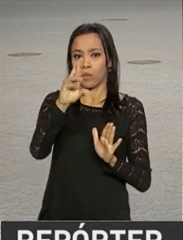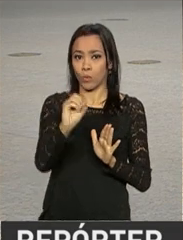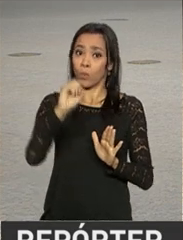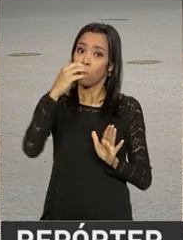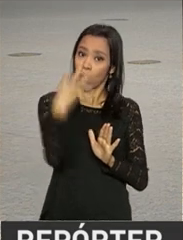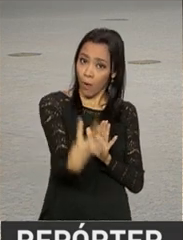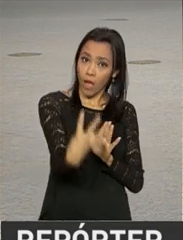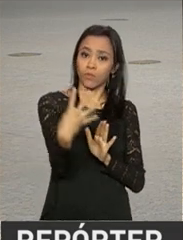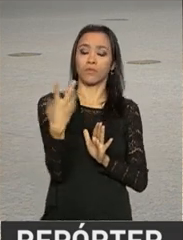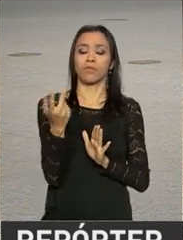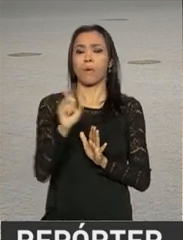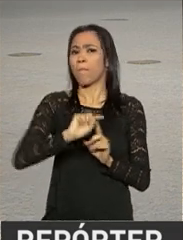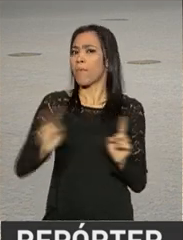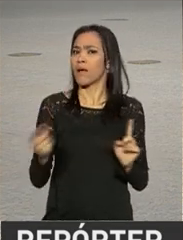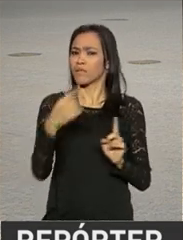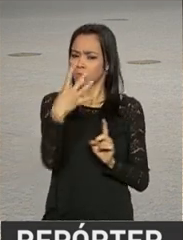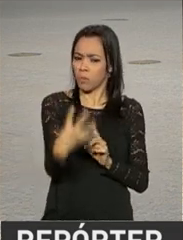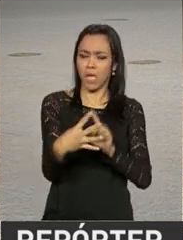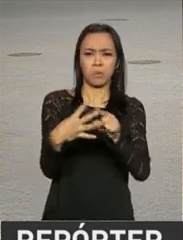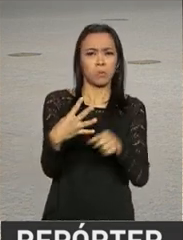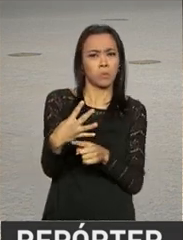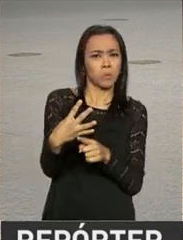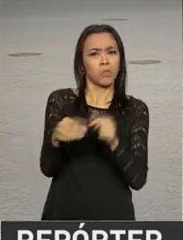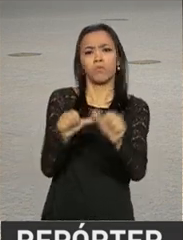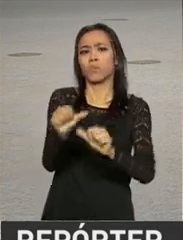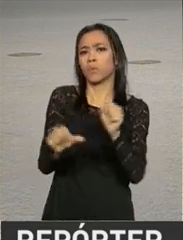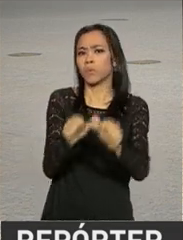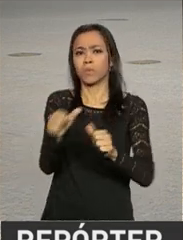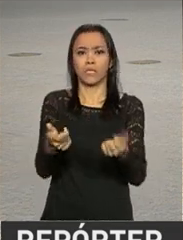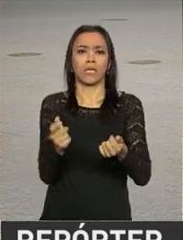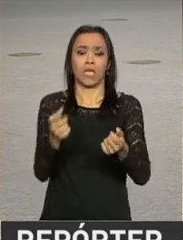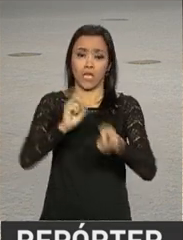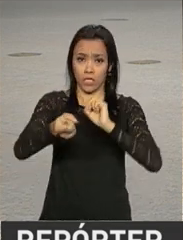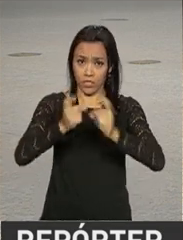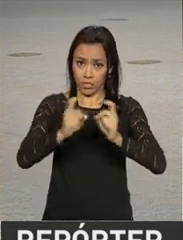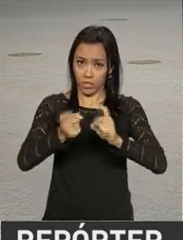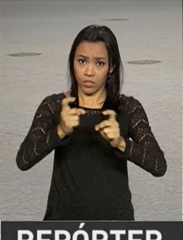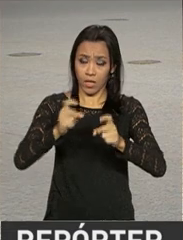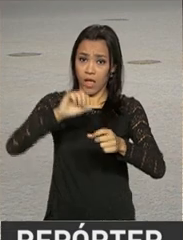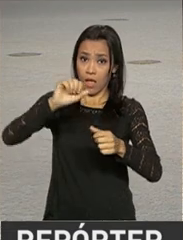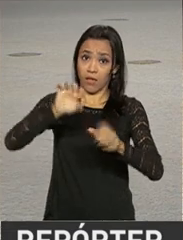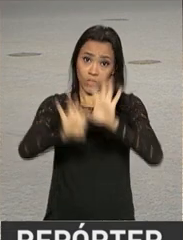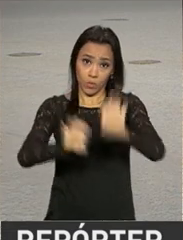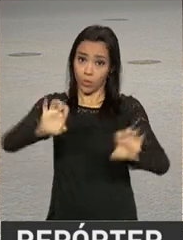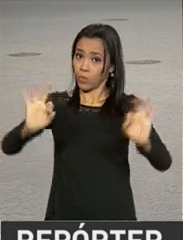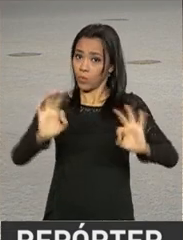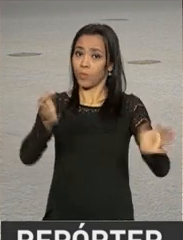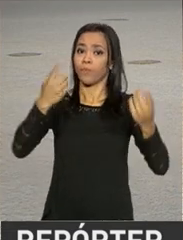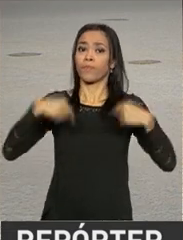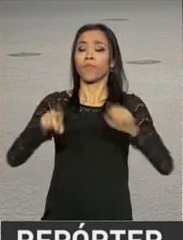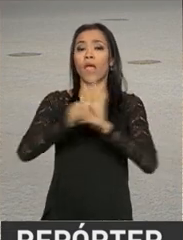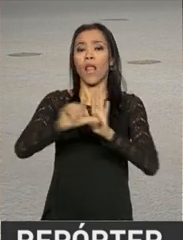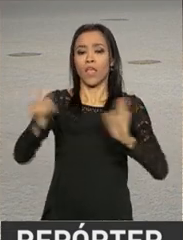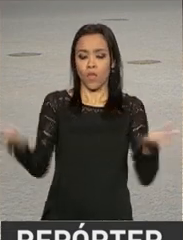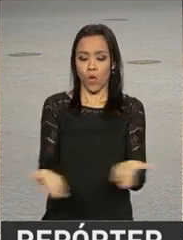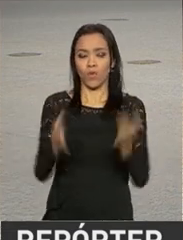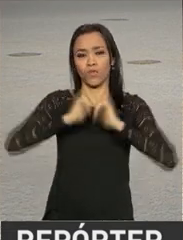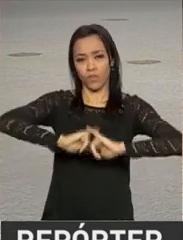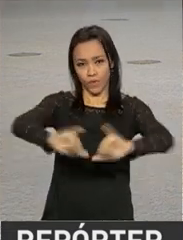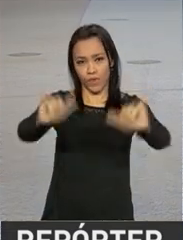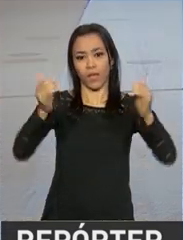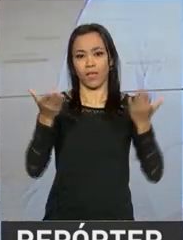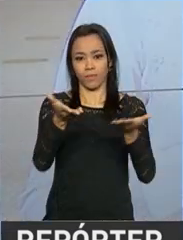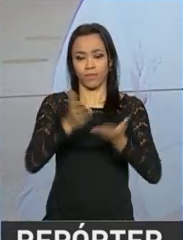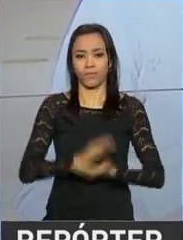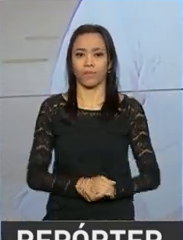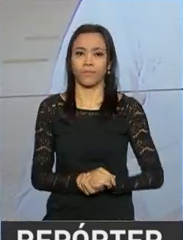Congresso Nacional, mas nenhum deles altera a estrutura dessa reforma. A lei foi publicada no Diário Oficial da União de hoje. É com você, José